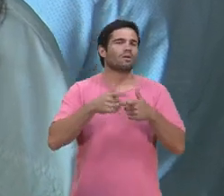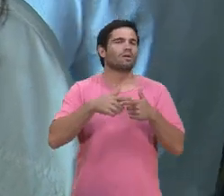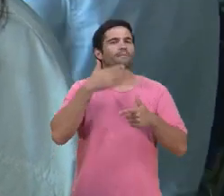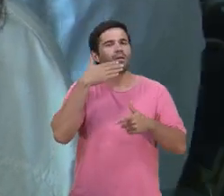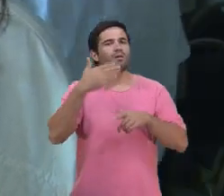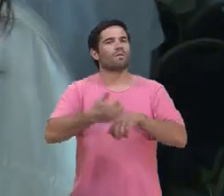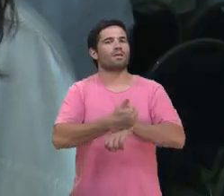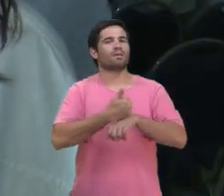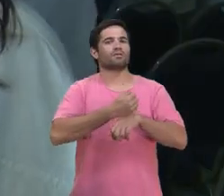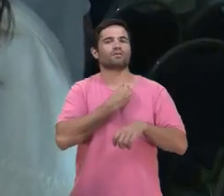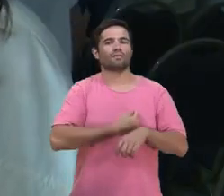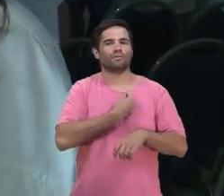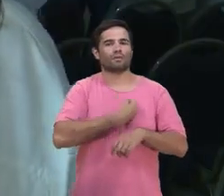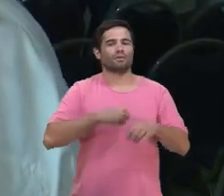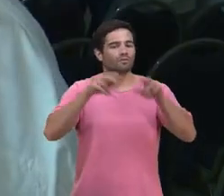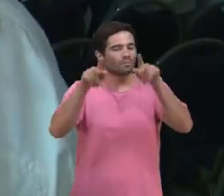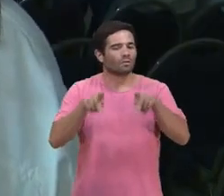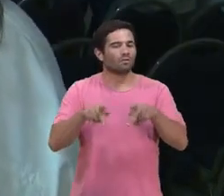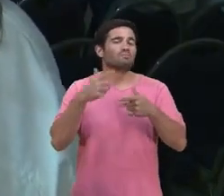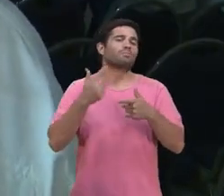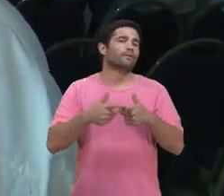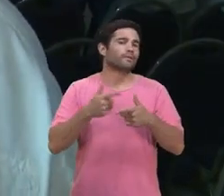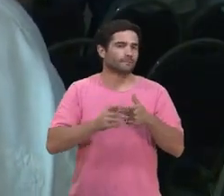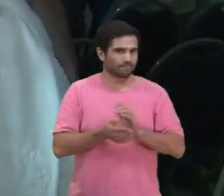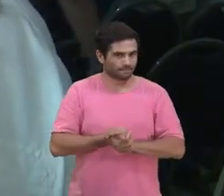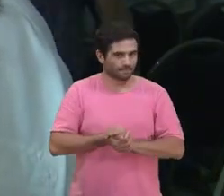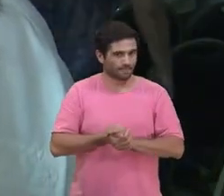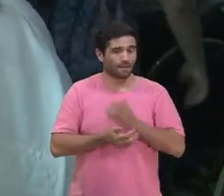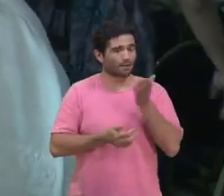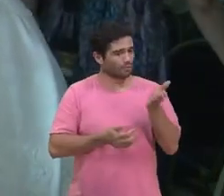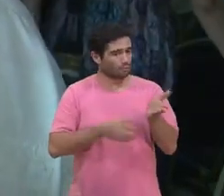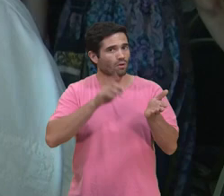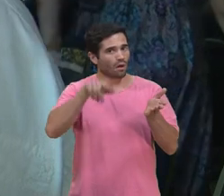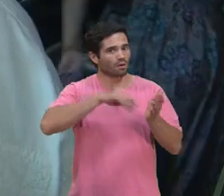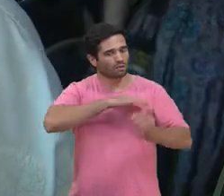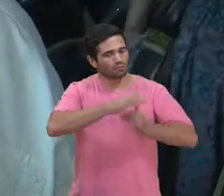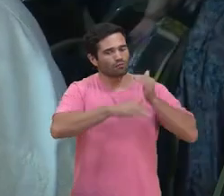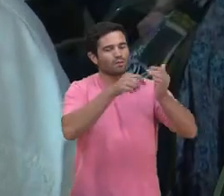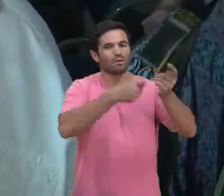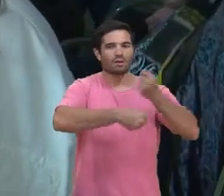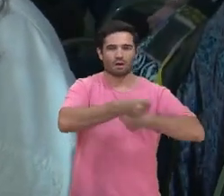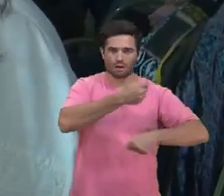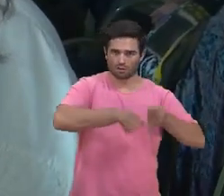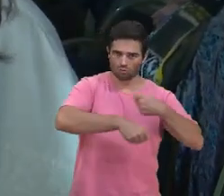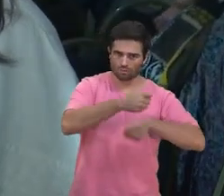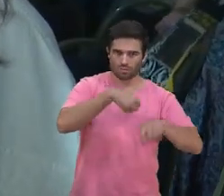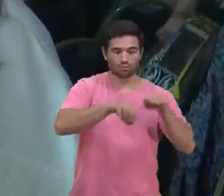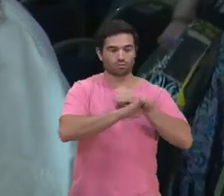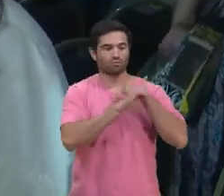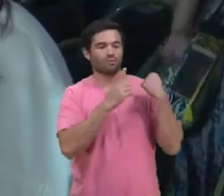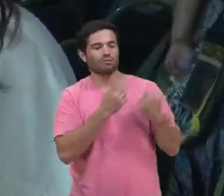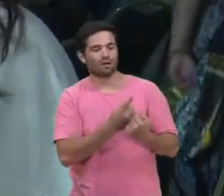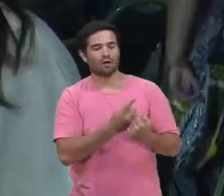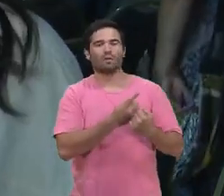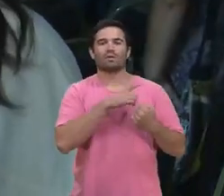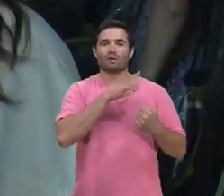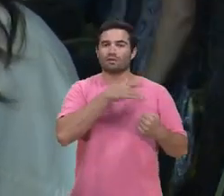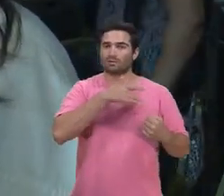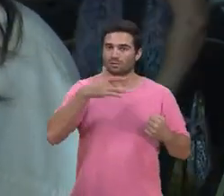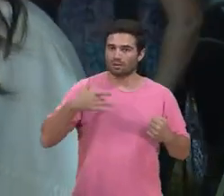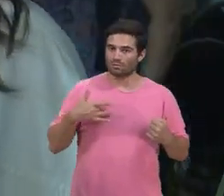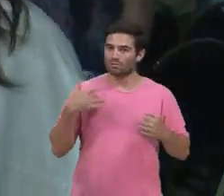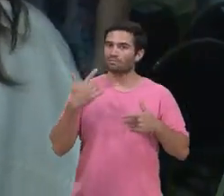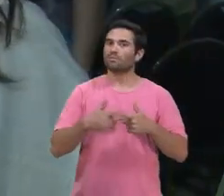que a gente melhore a qualidade de vida da população. Por que que eu falo isso? Isso é desenvolvimento econômico, desenvolvimento social, desenvolvimento